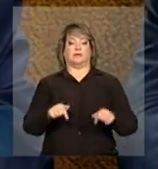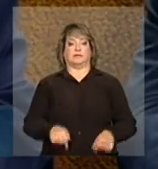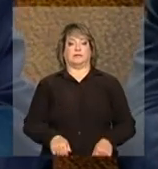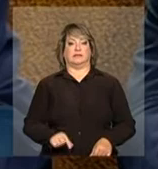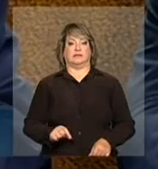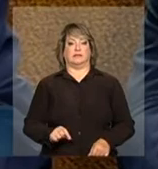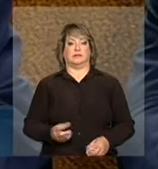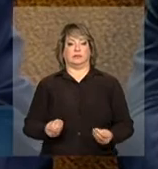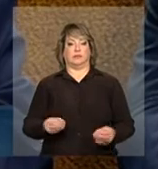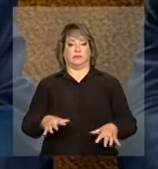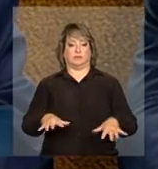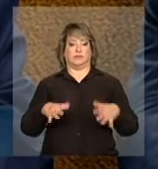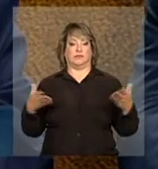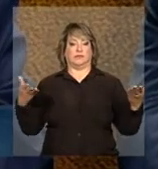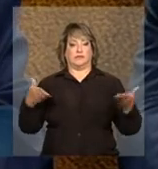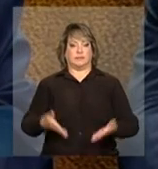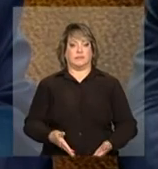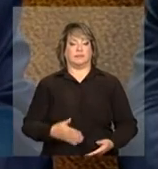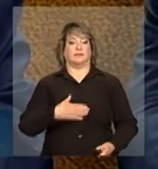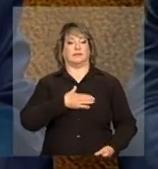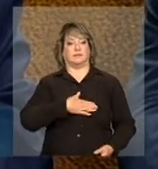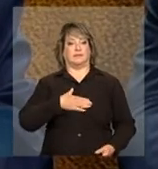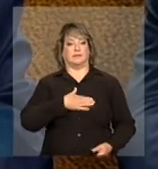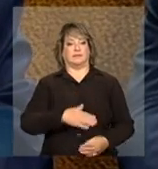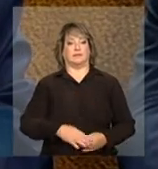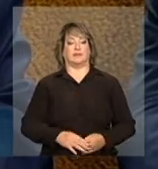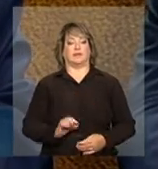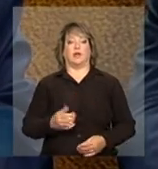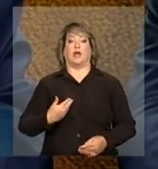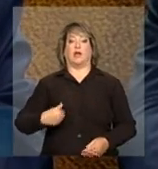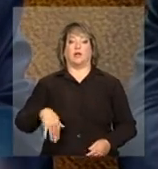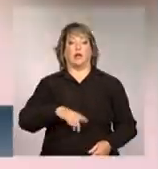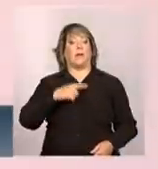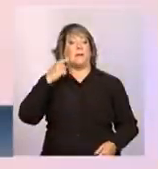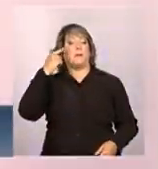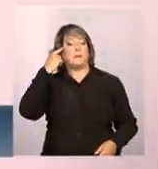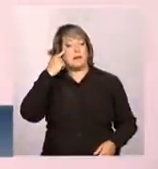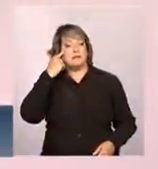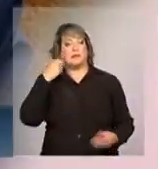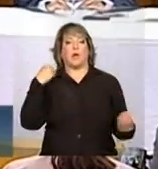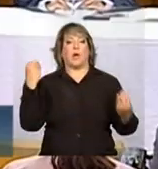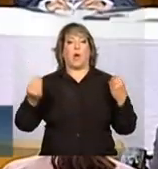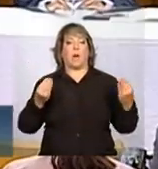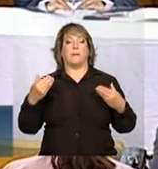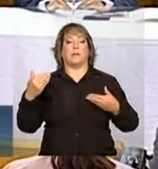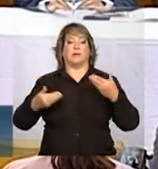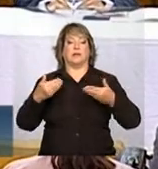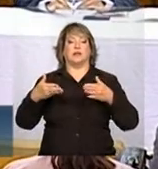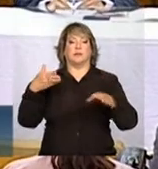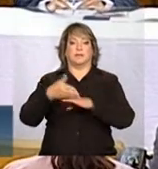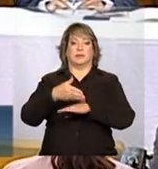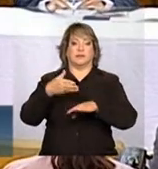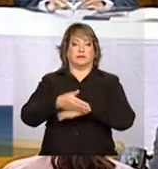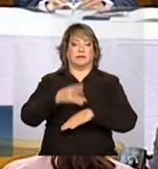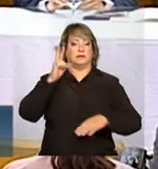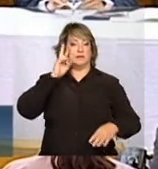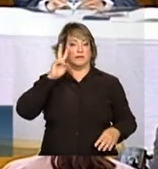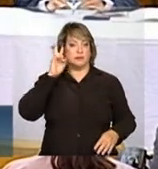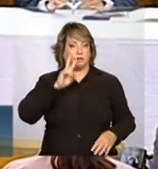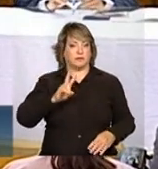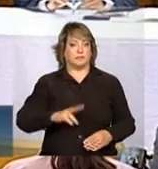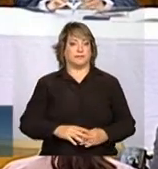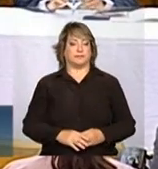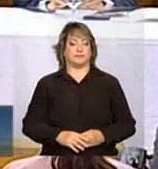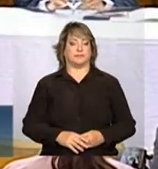absolutamente honrado, né, digamos assim, né, de que a gente pensasse num processo de participação em relação a